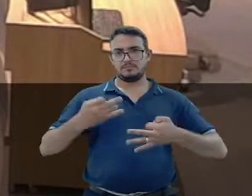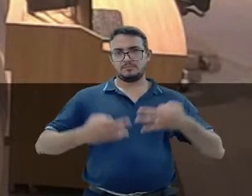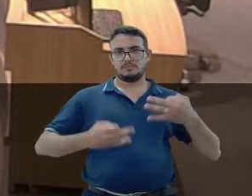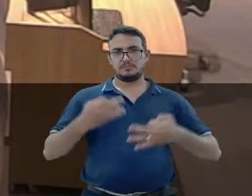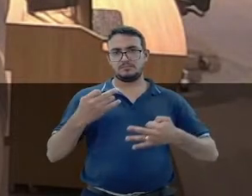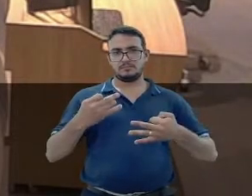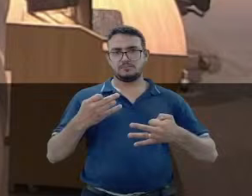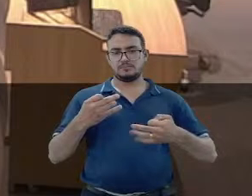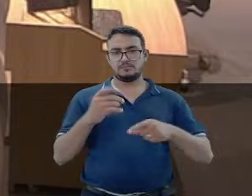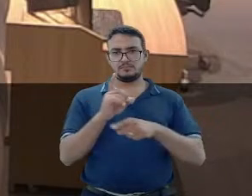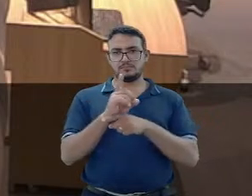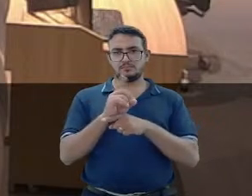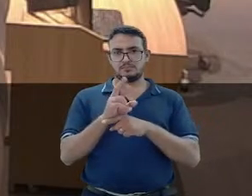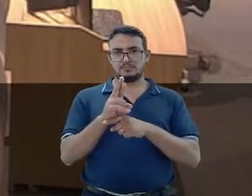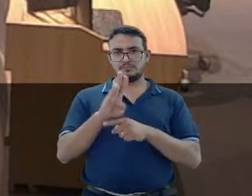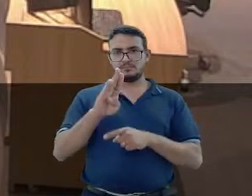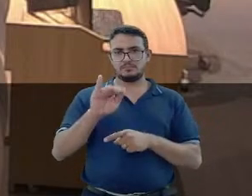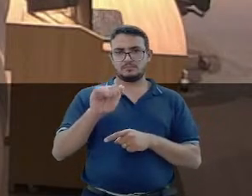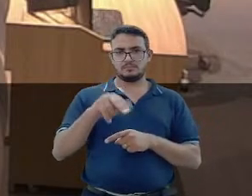A senhora vê, doutora Bianca?